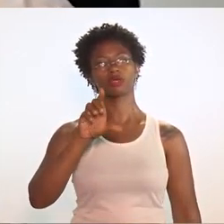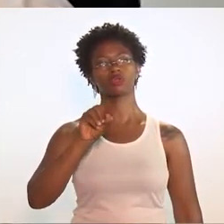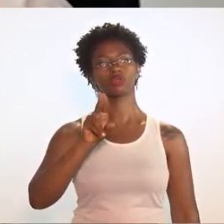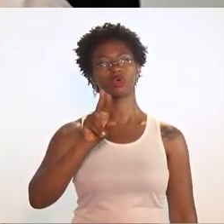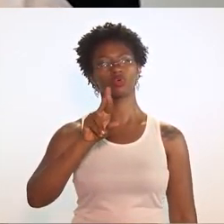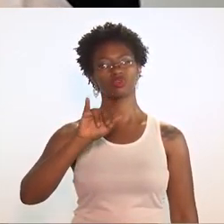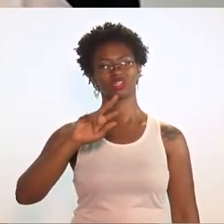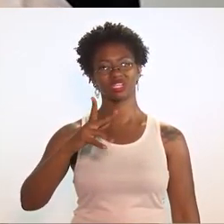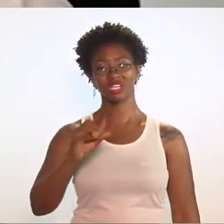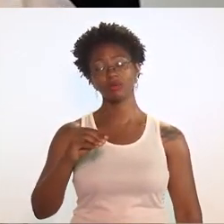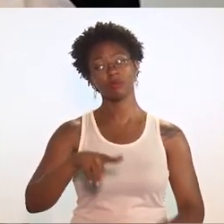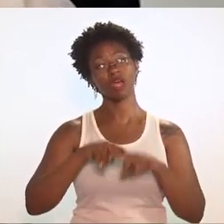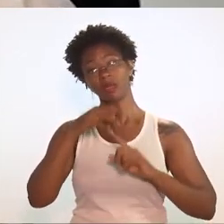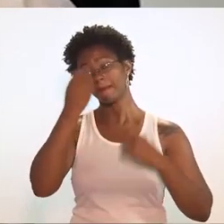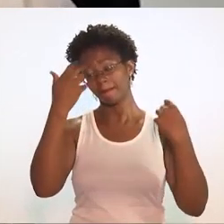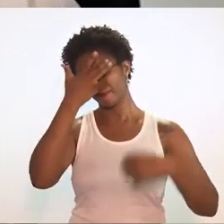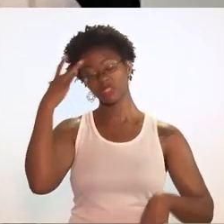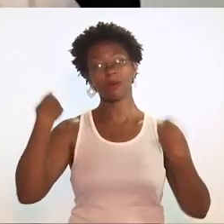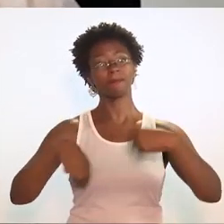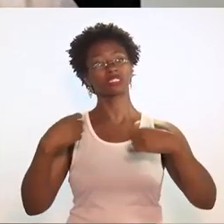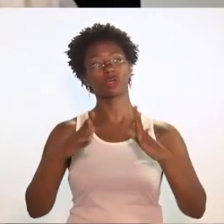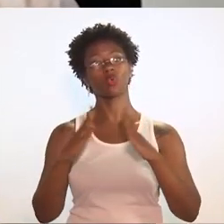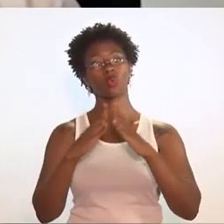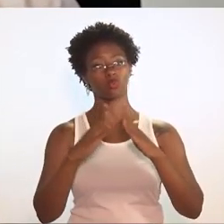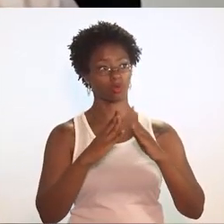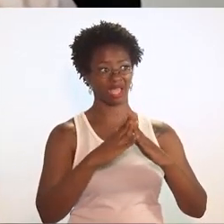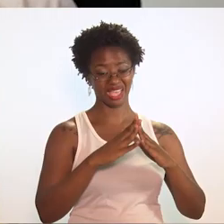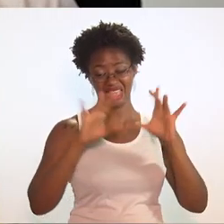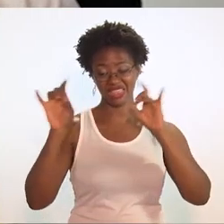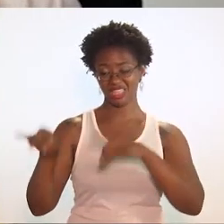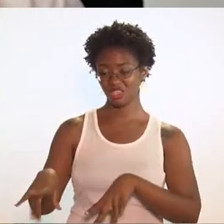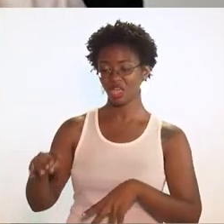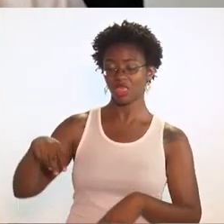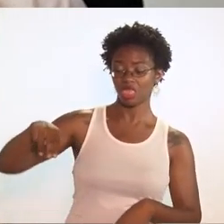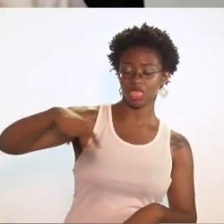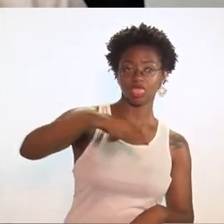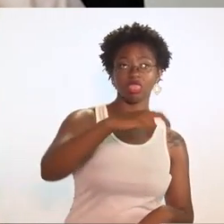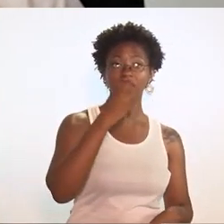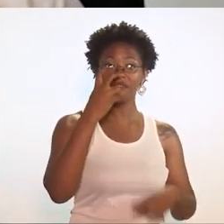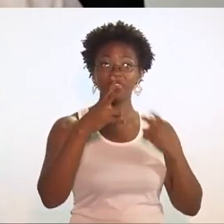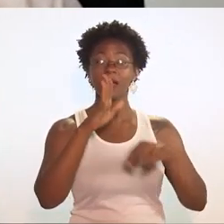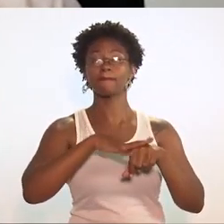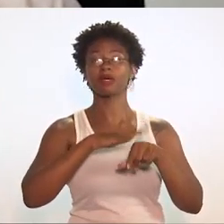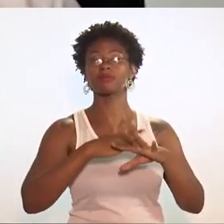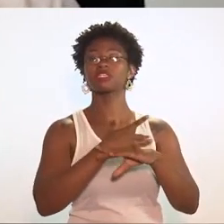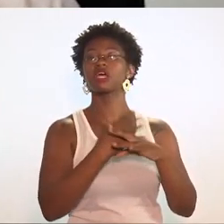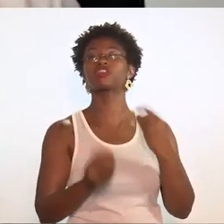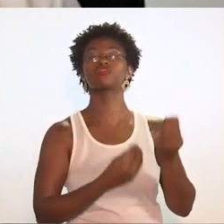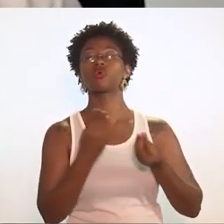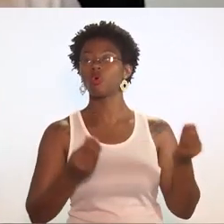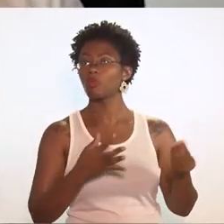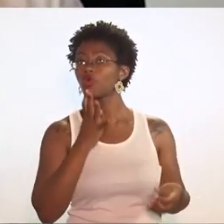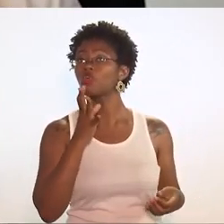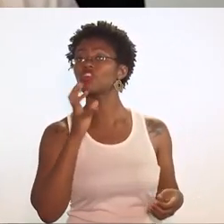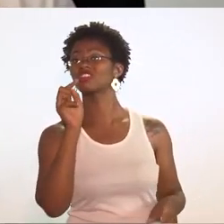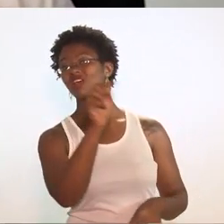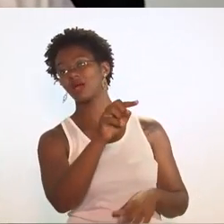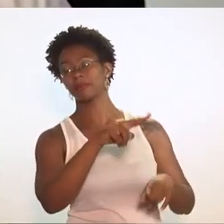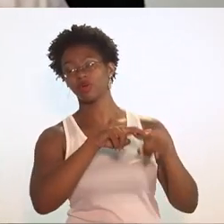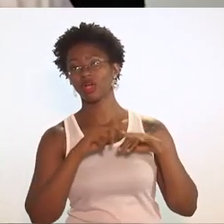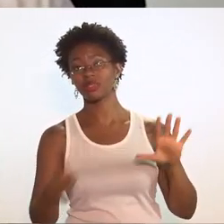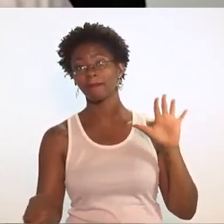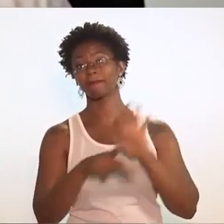que a gente não deve frequentar. Eu costumo ouvir muito isso e eu estou lá sempre. Eu defendo o Pelourinho, eu